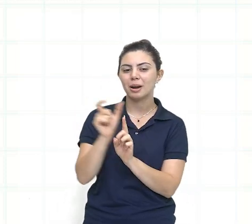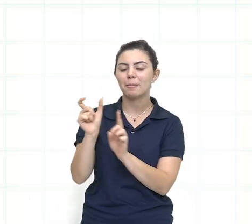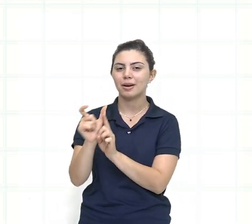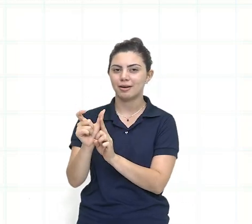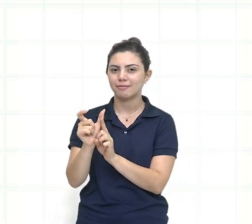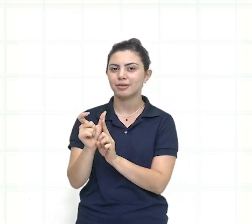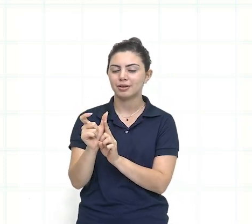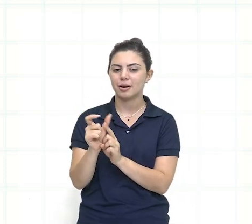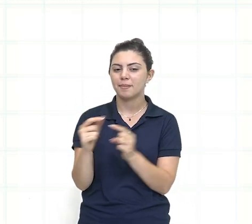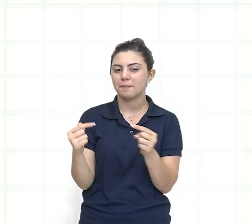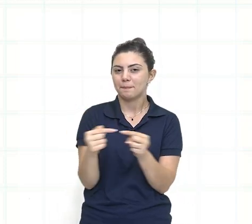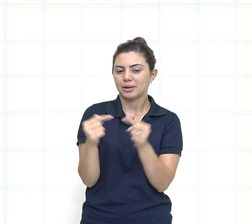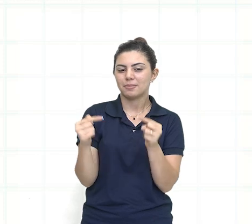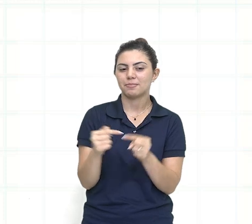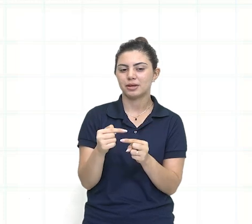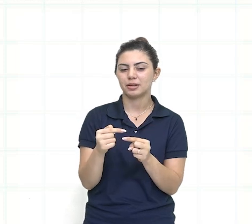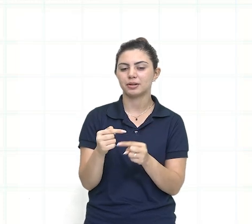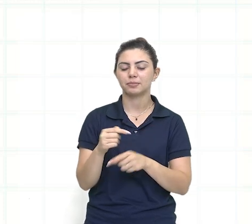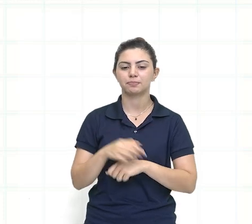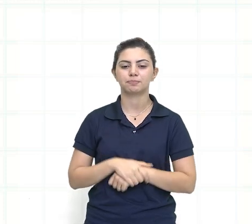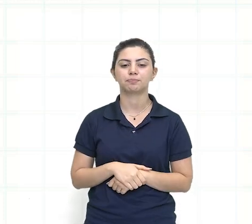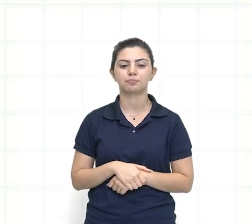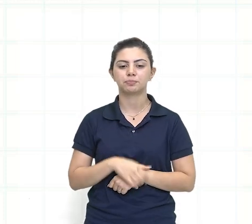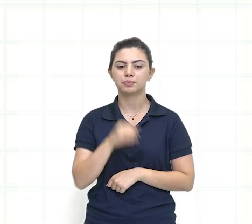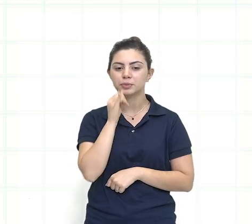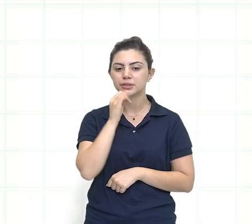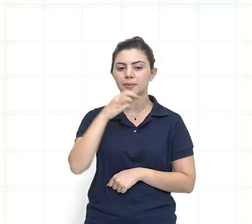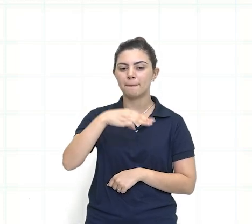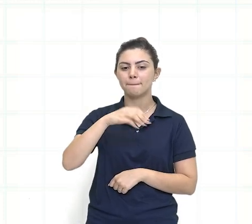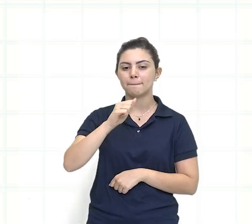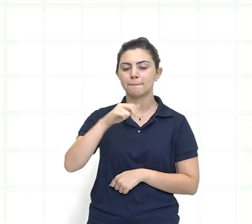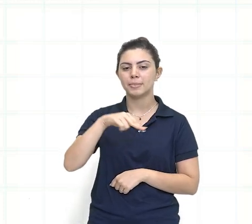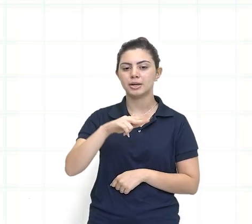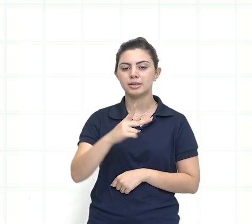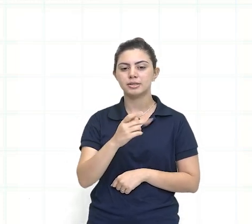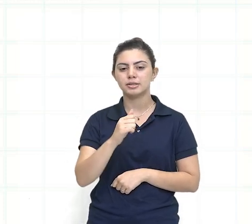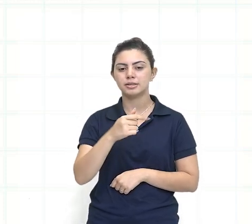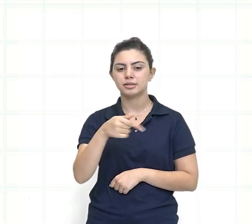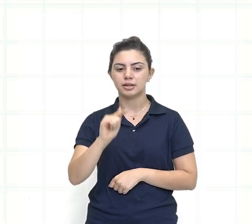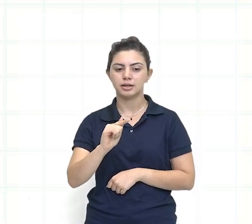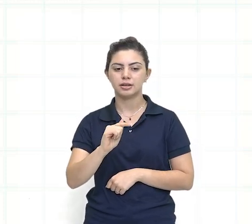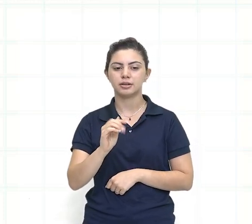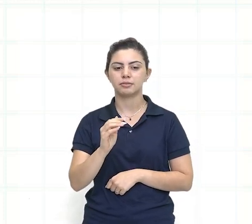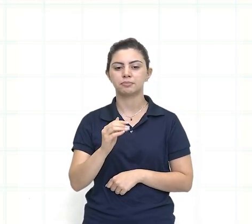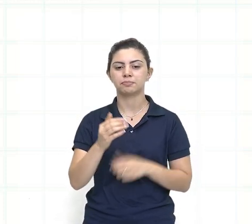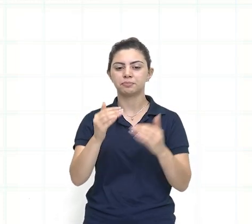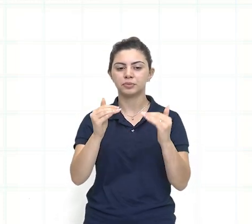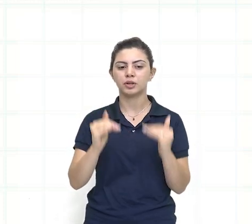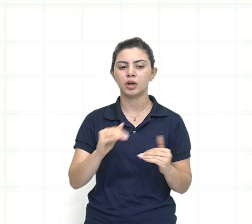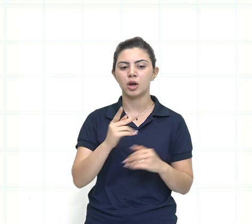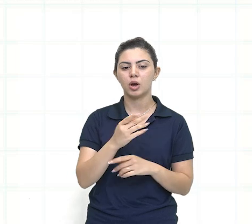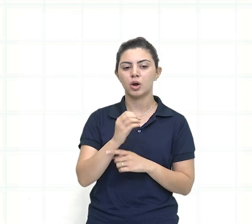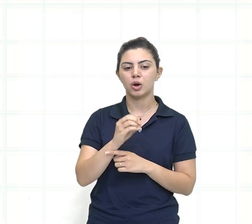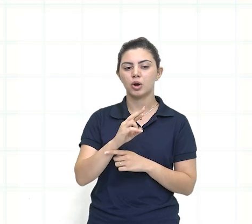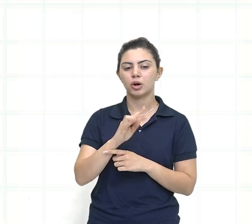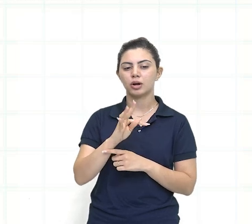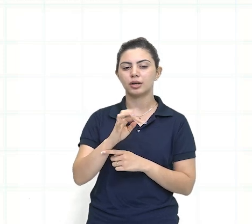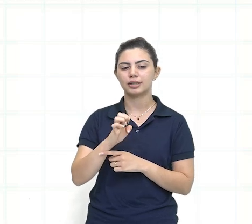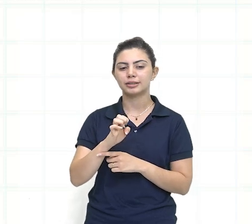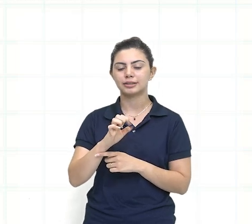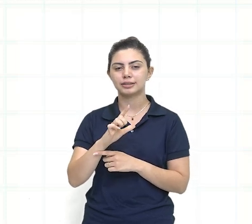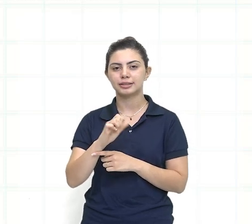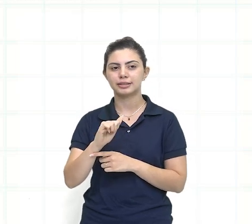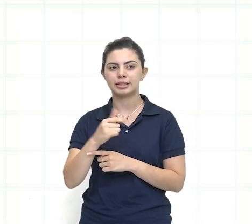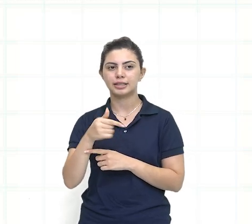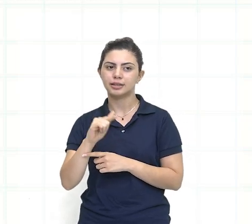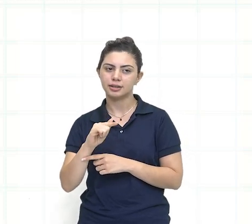aqui o an, né? Se bem que aqui não está exatamente parecido, né? Mas ele